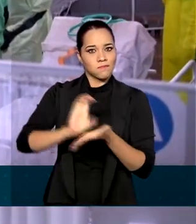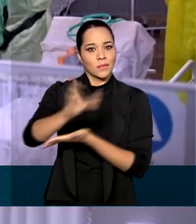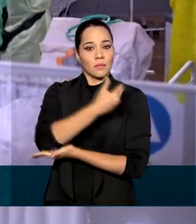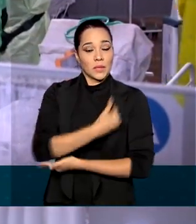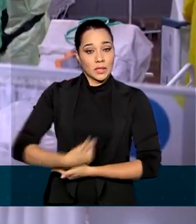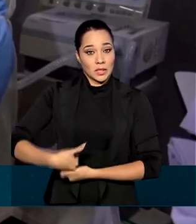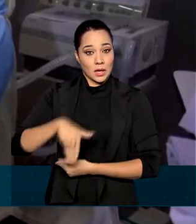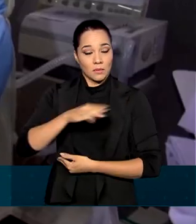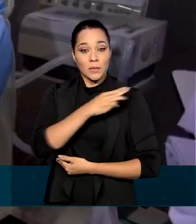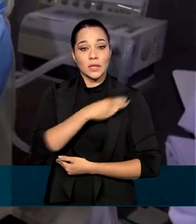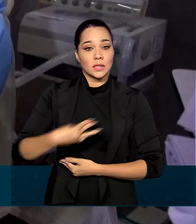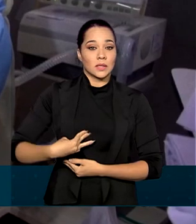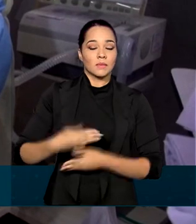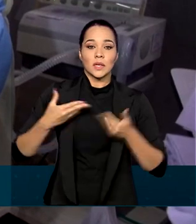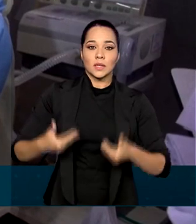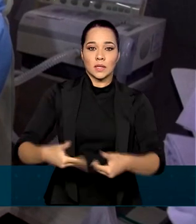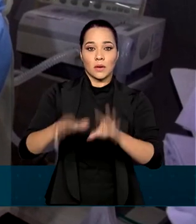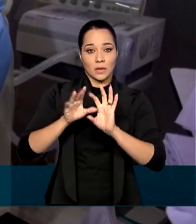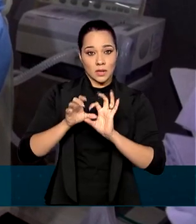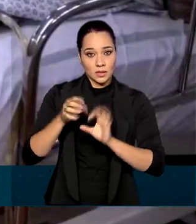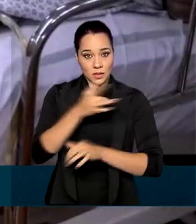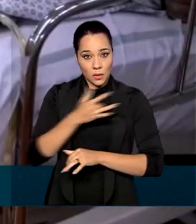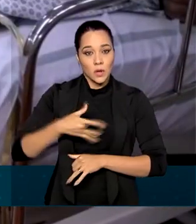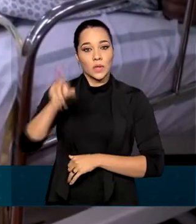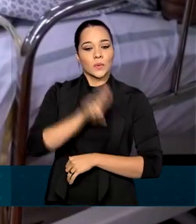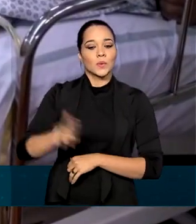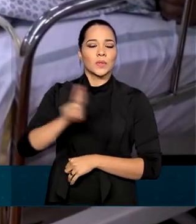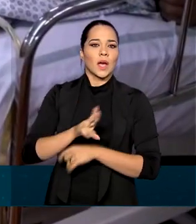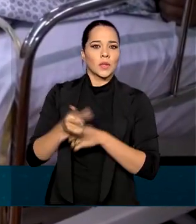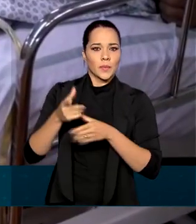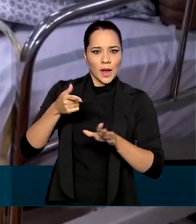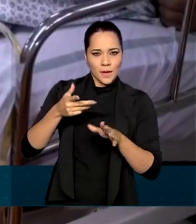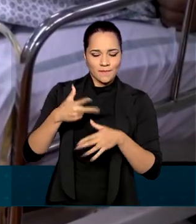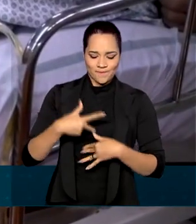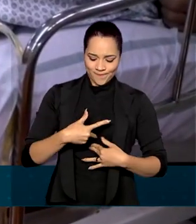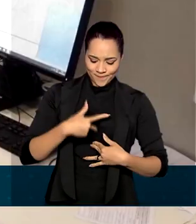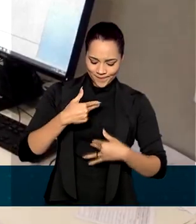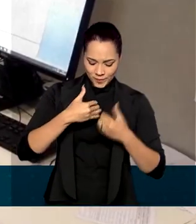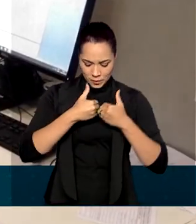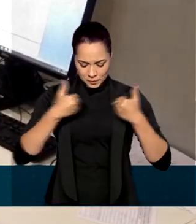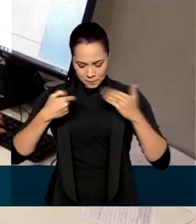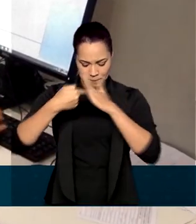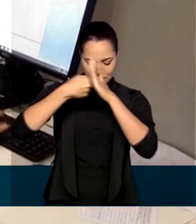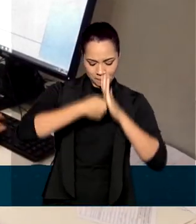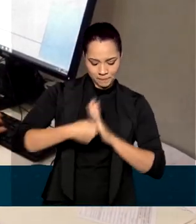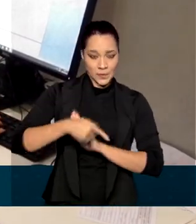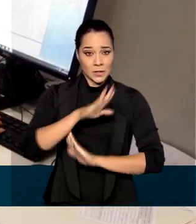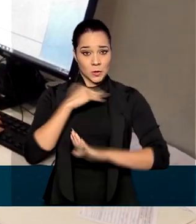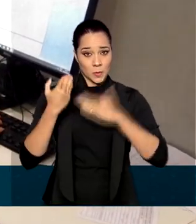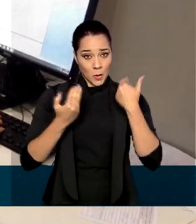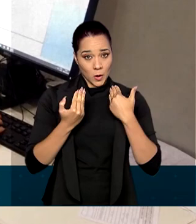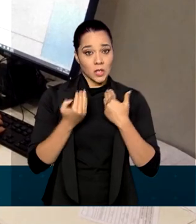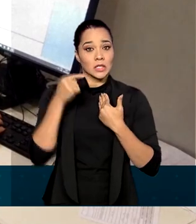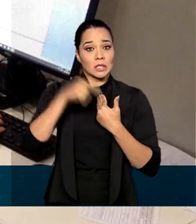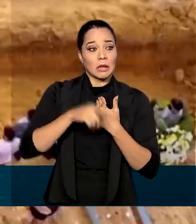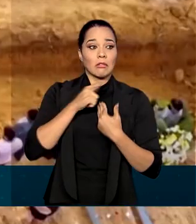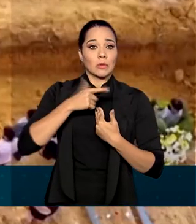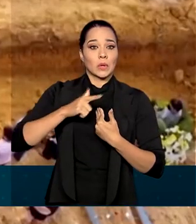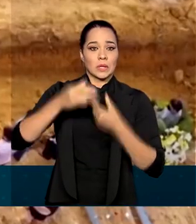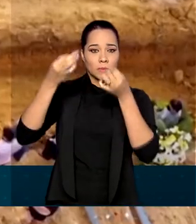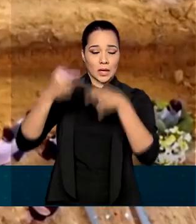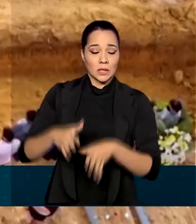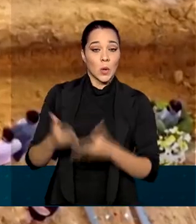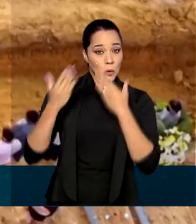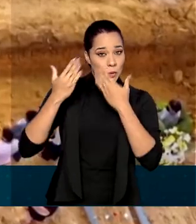Ministério da Saúde serão utilizados na realização de necrópsias em corpos sem causa da morte definida e com